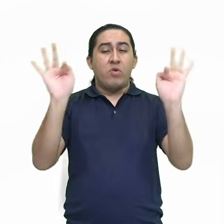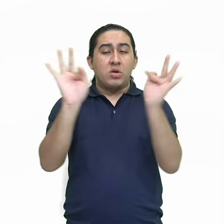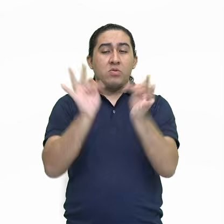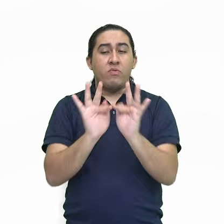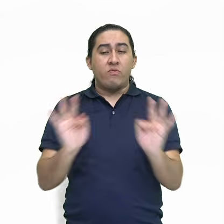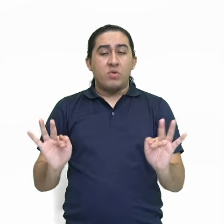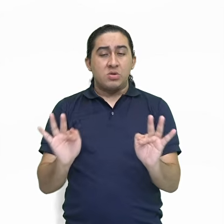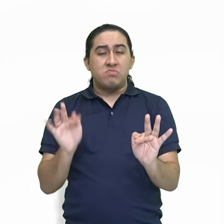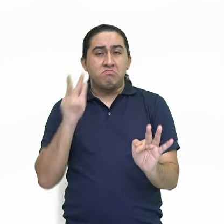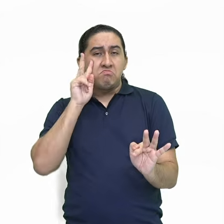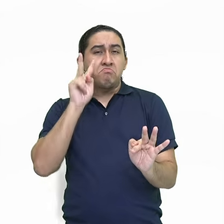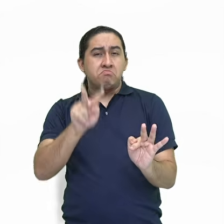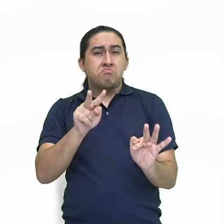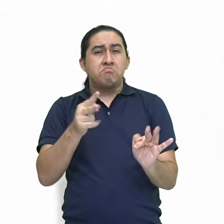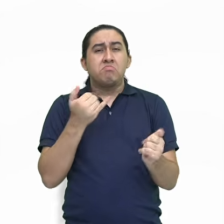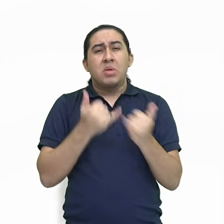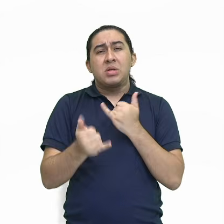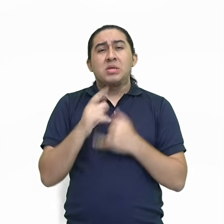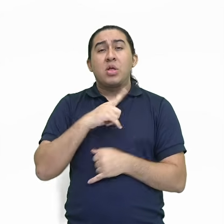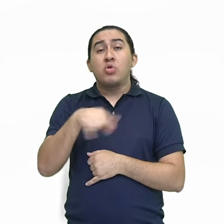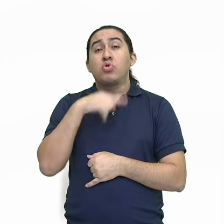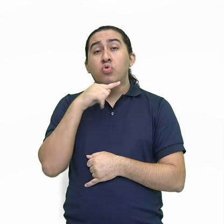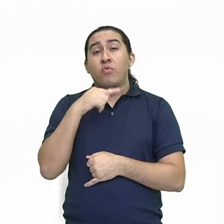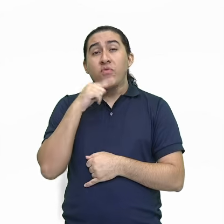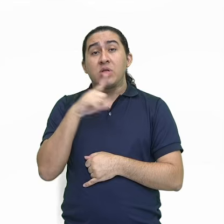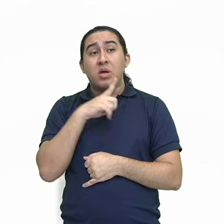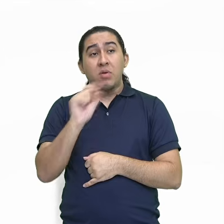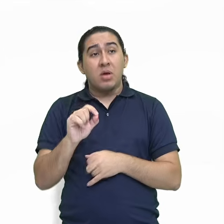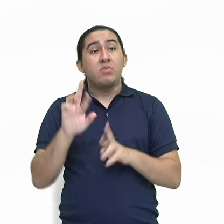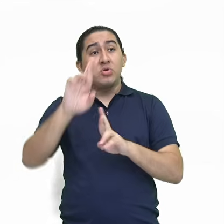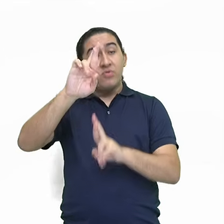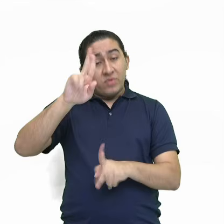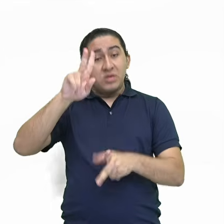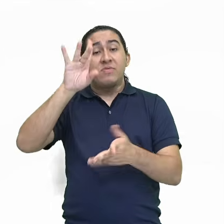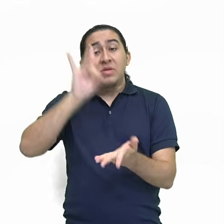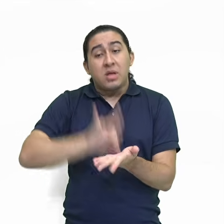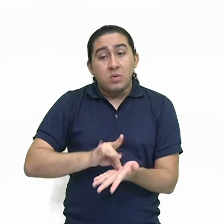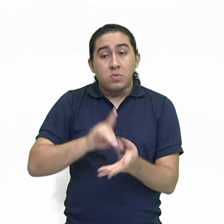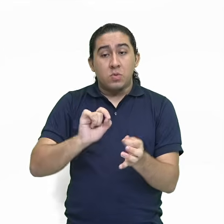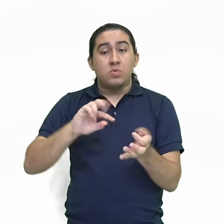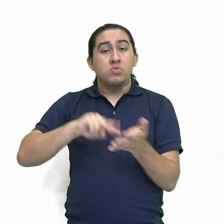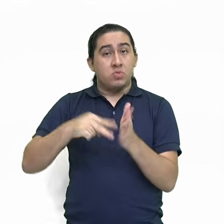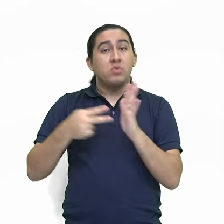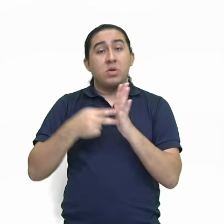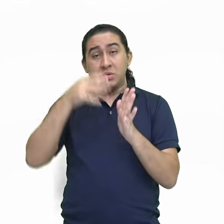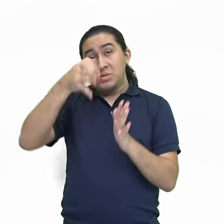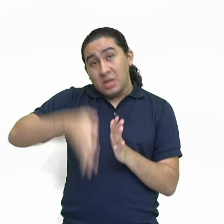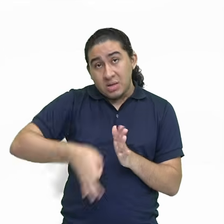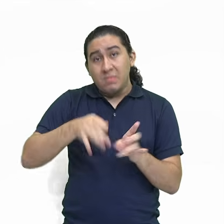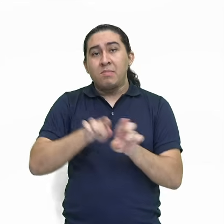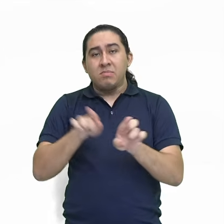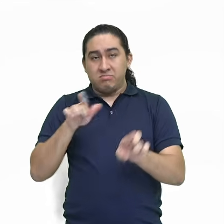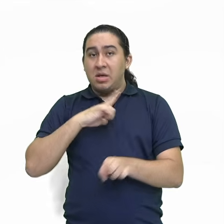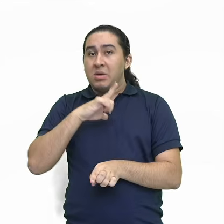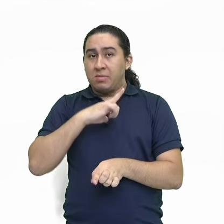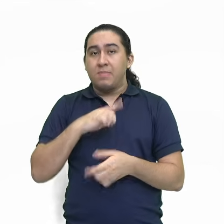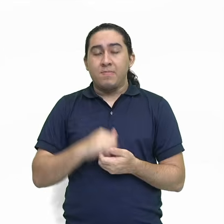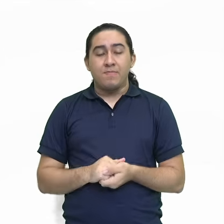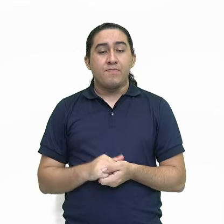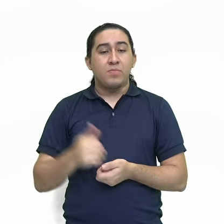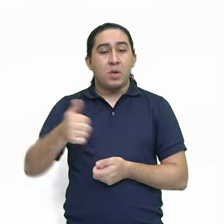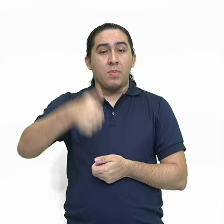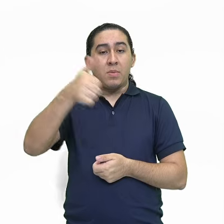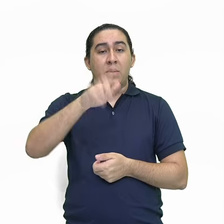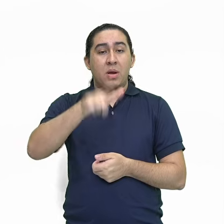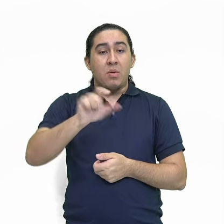não observa bem, né, que tem uma grande diferença de sentido mesmo, mas tem. No